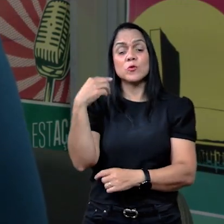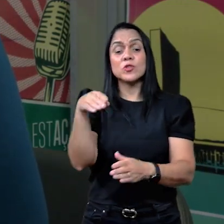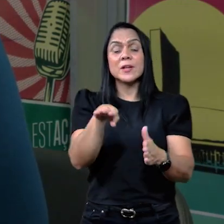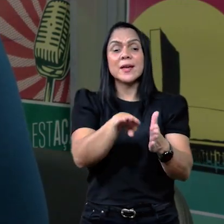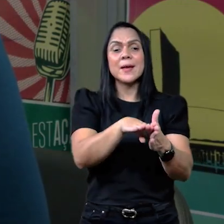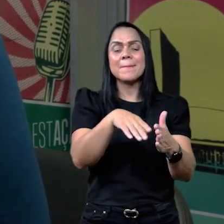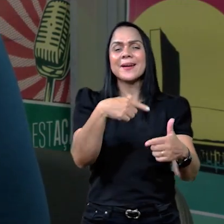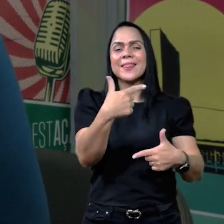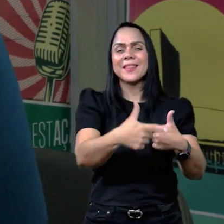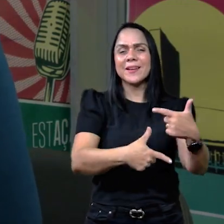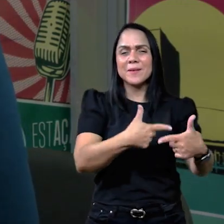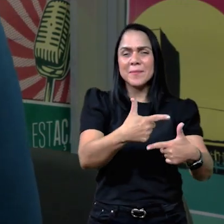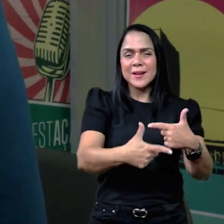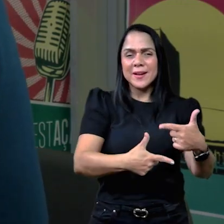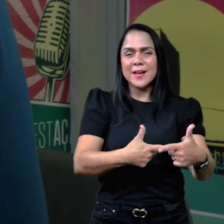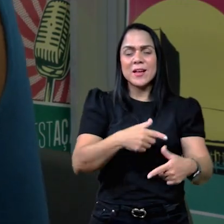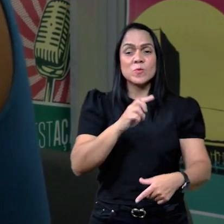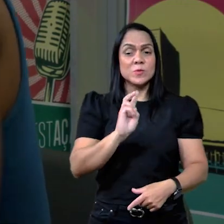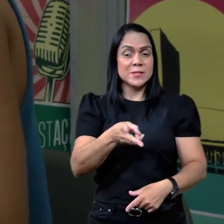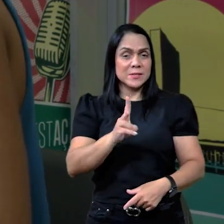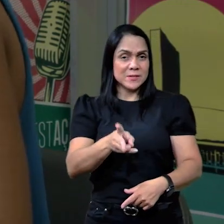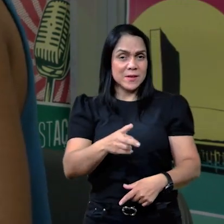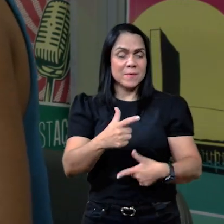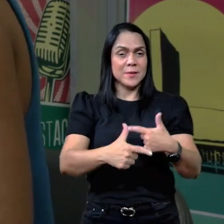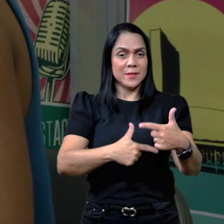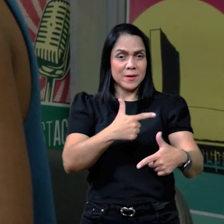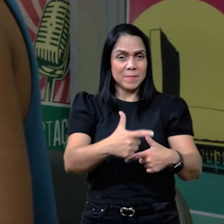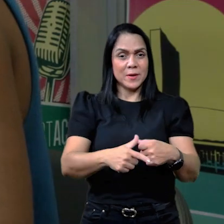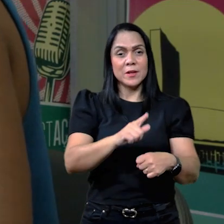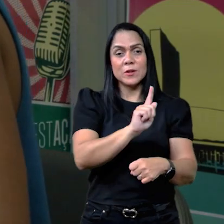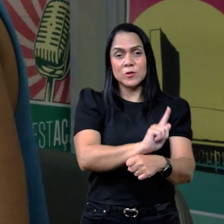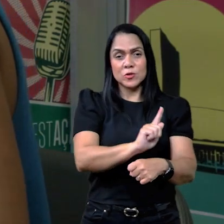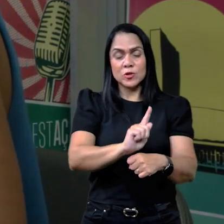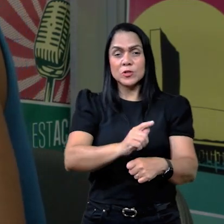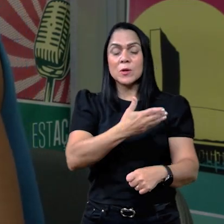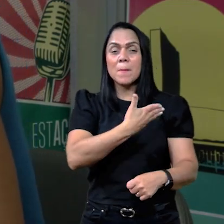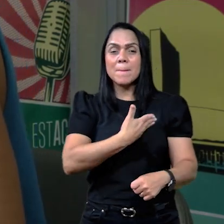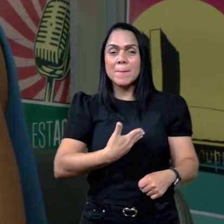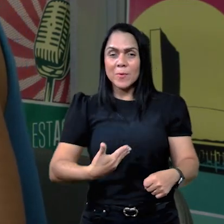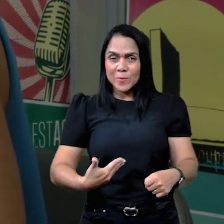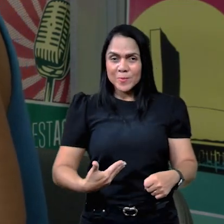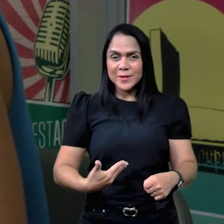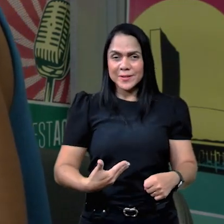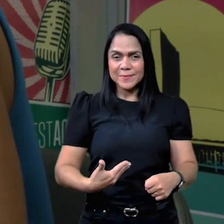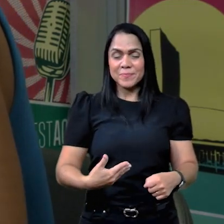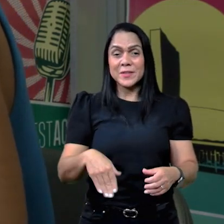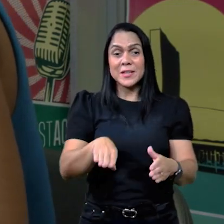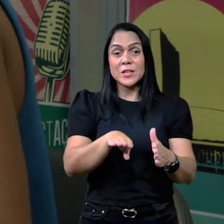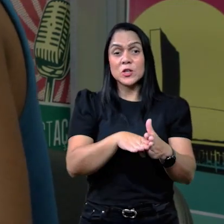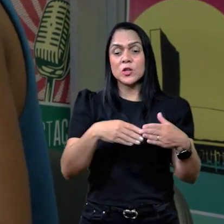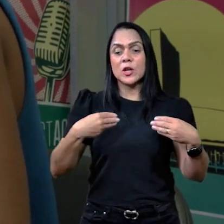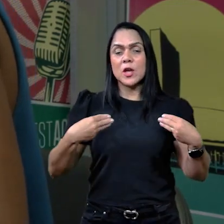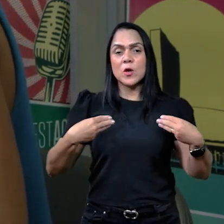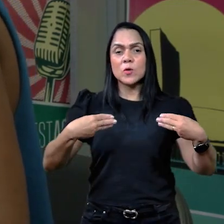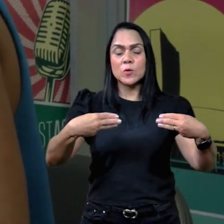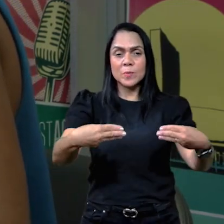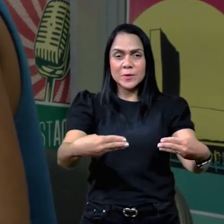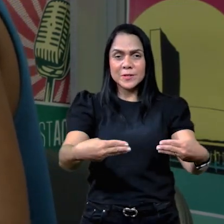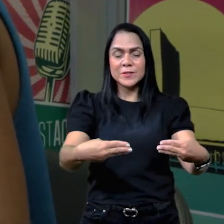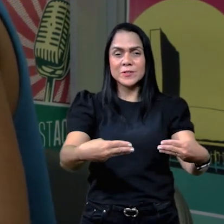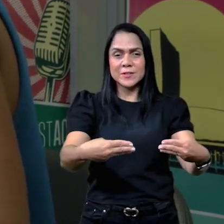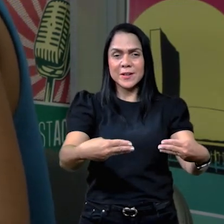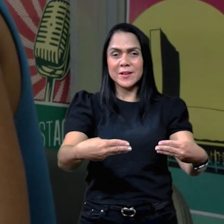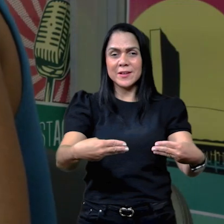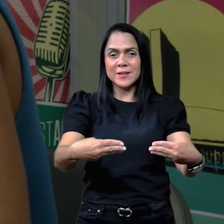para trabalhar, que eu sempre trabalhei com gestão pública, e aí vim trabalhar no Ministério com a pauta